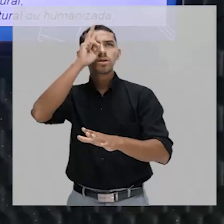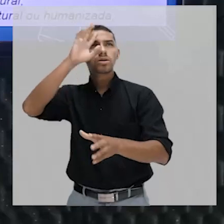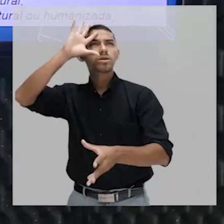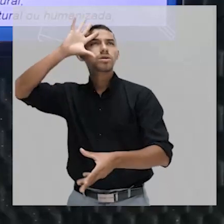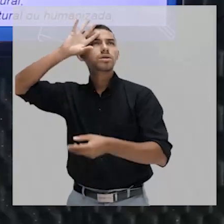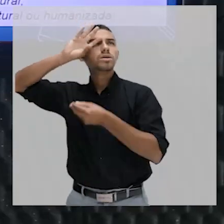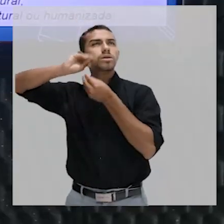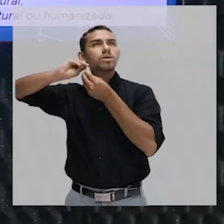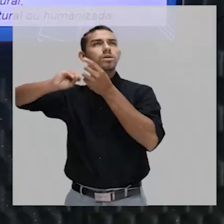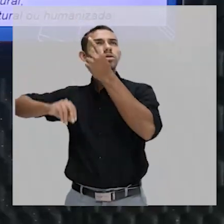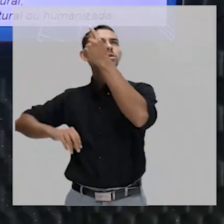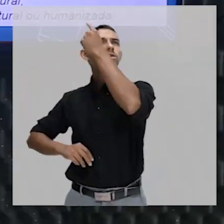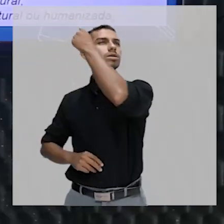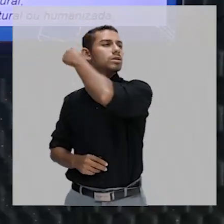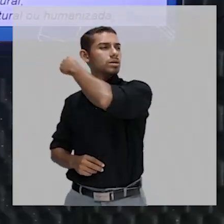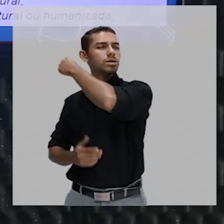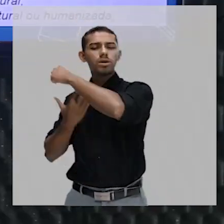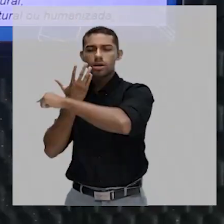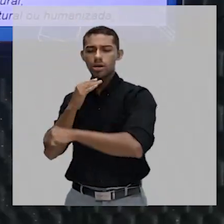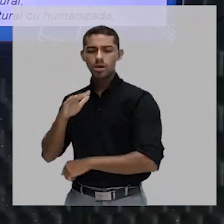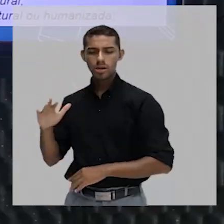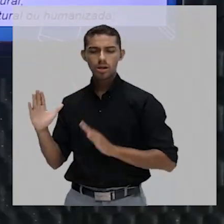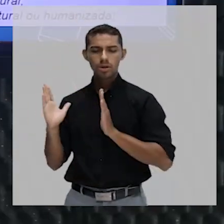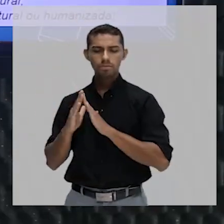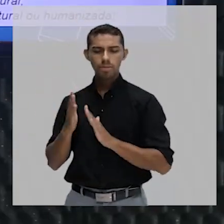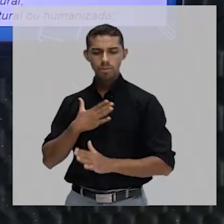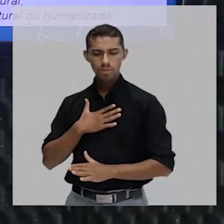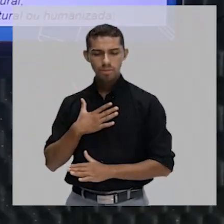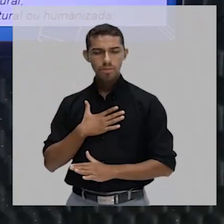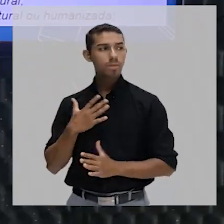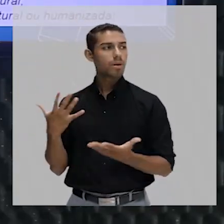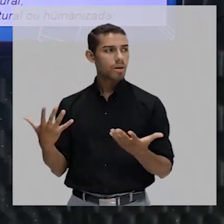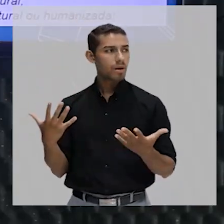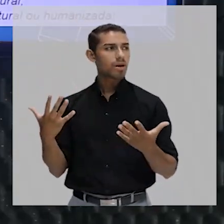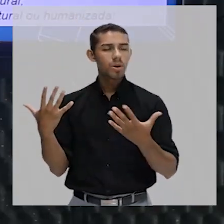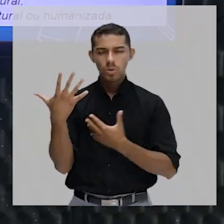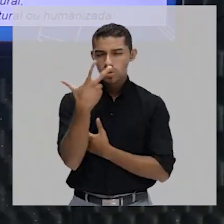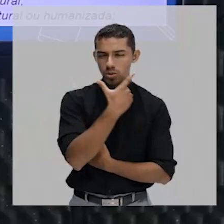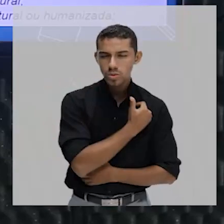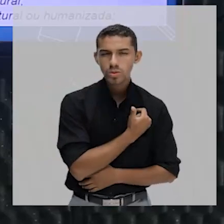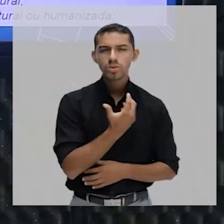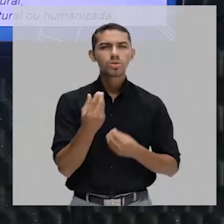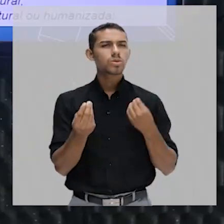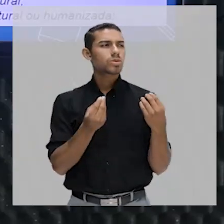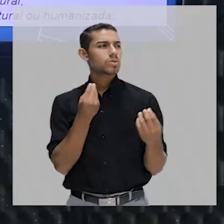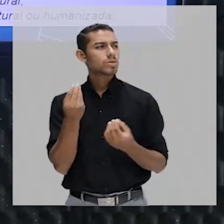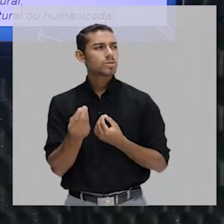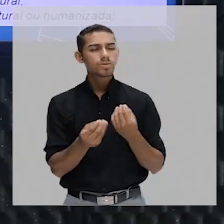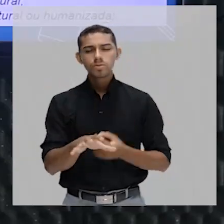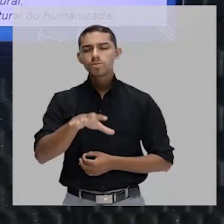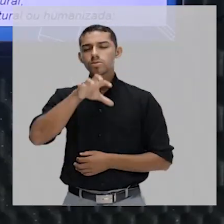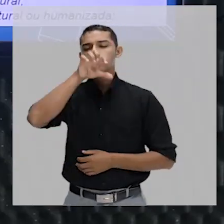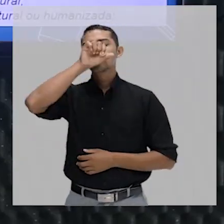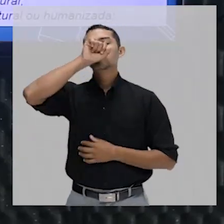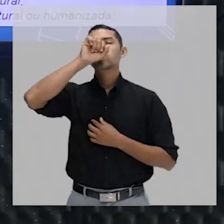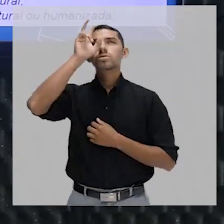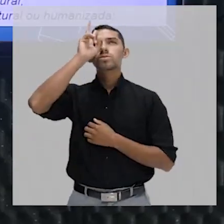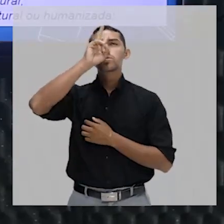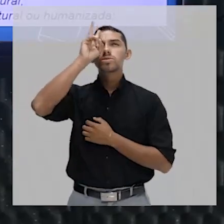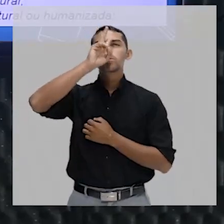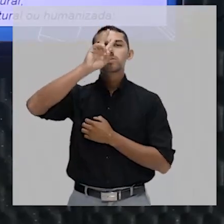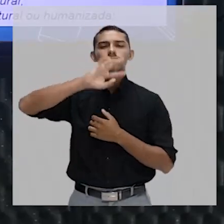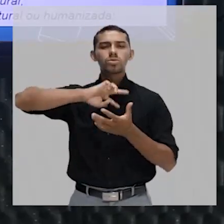a minha infância, lembra muito a minha casa. É uma concepção de paisagem. Veja como o cheiro, ele trouxe uma lembrança, ele trouxe